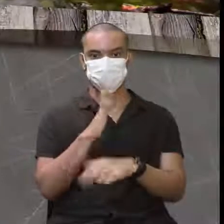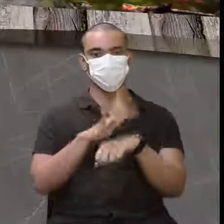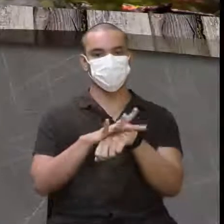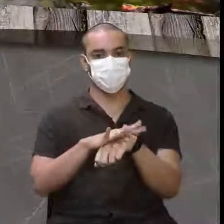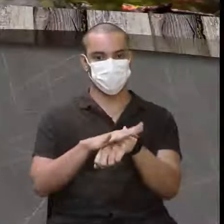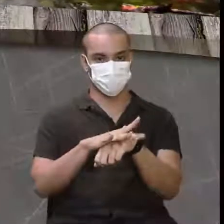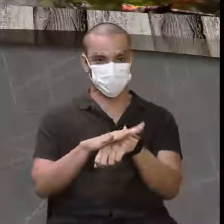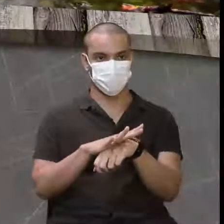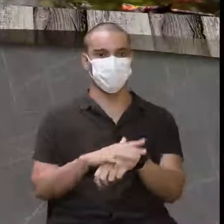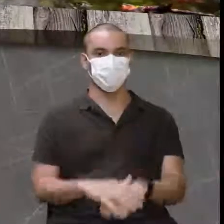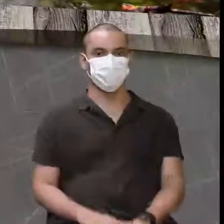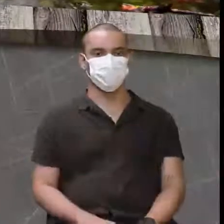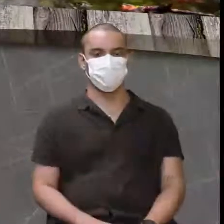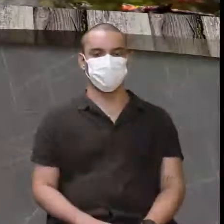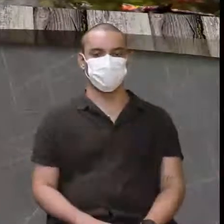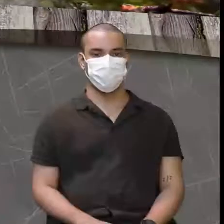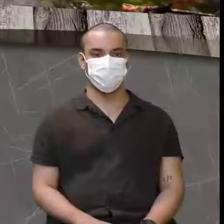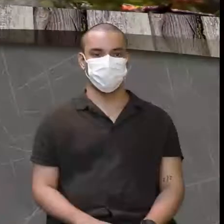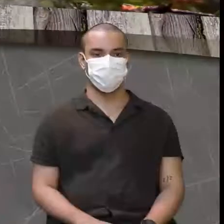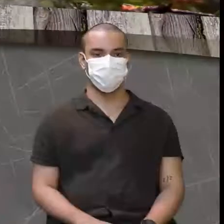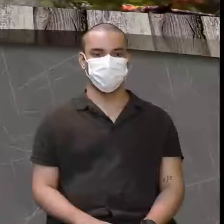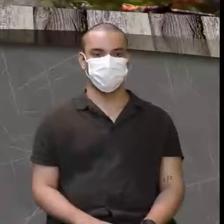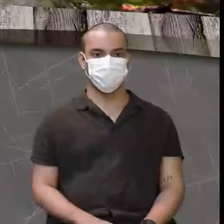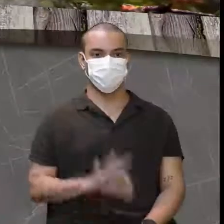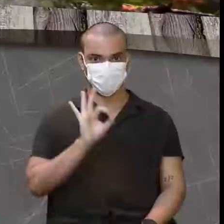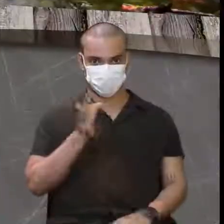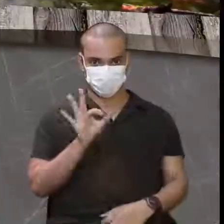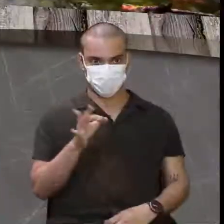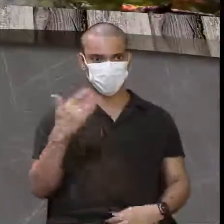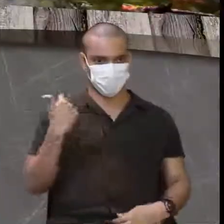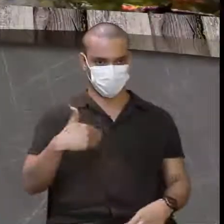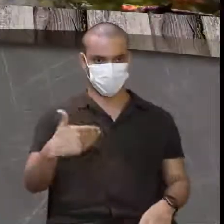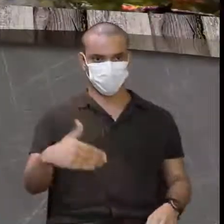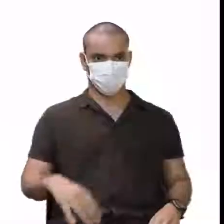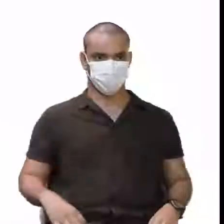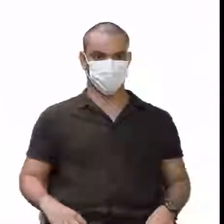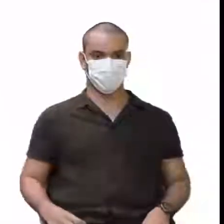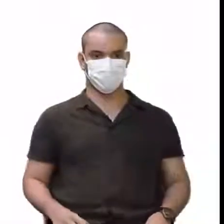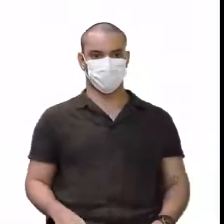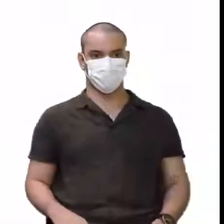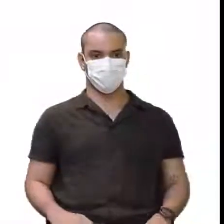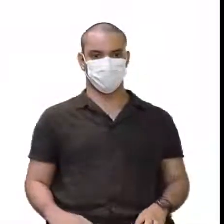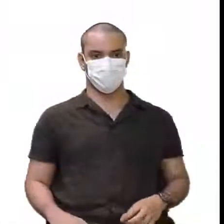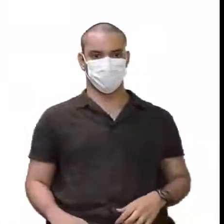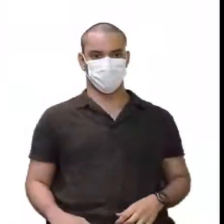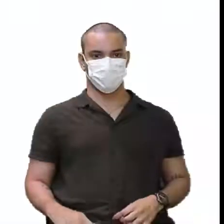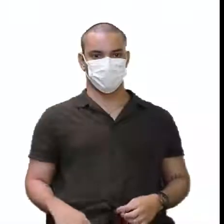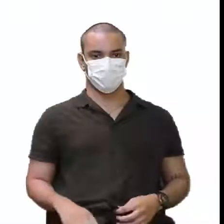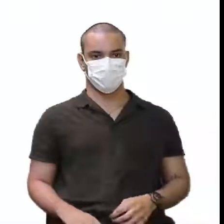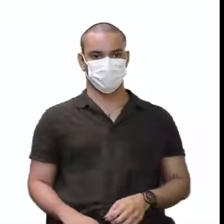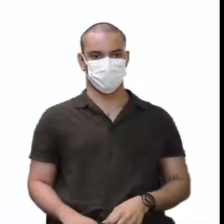doenças de recessividade, tá? Vamos seguindo?